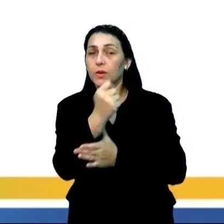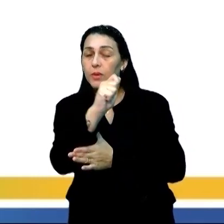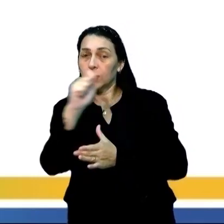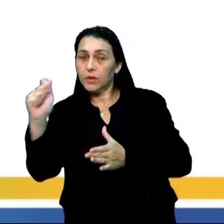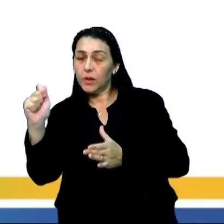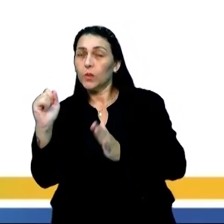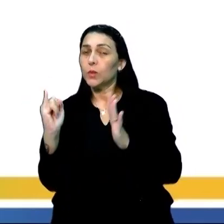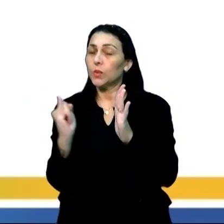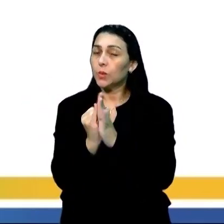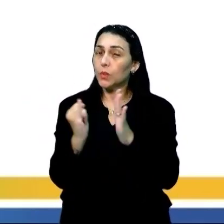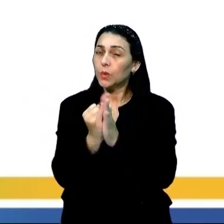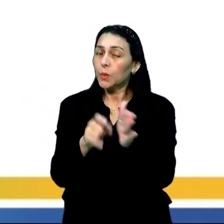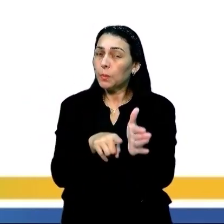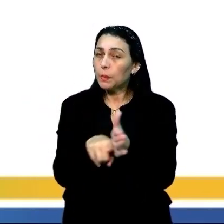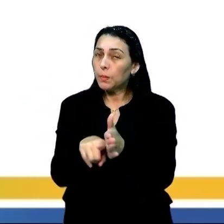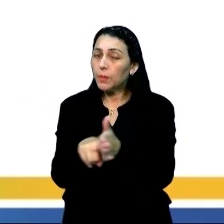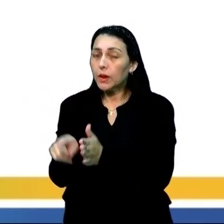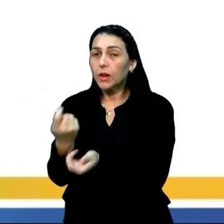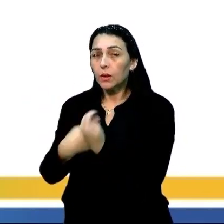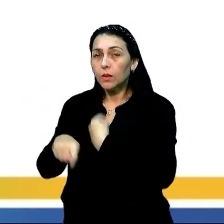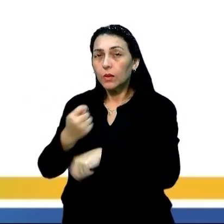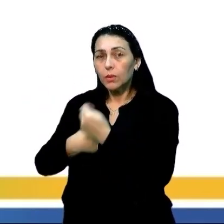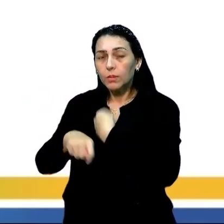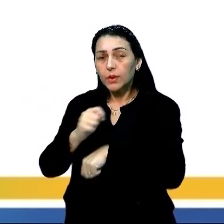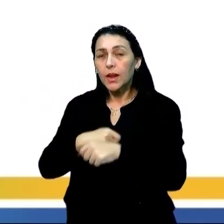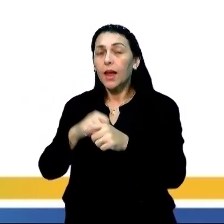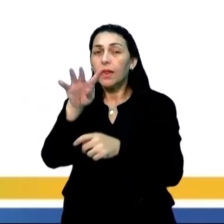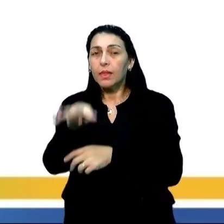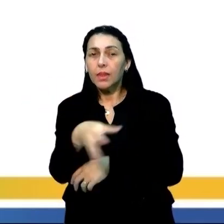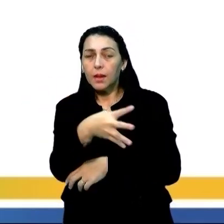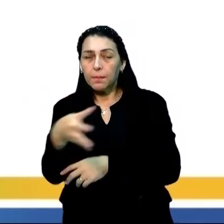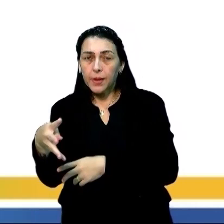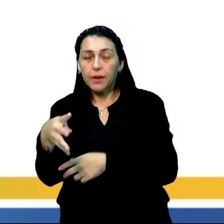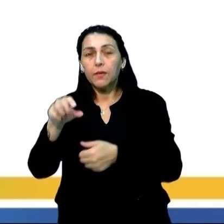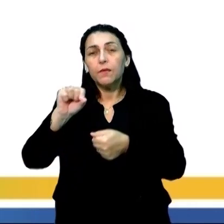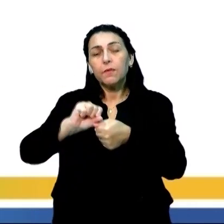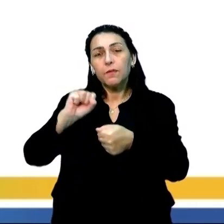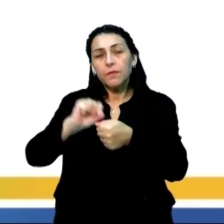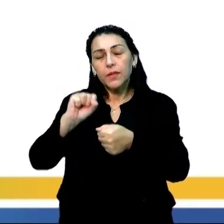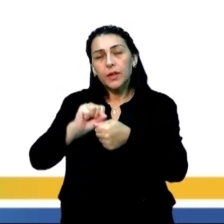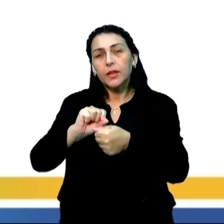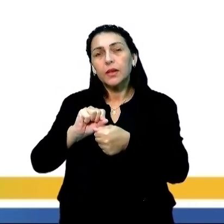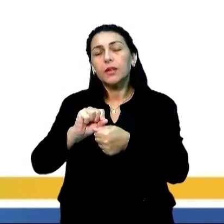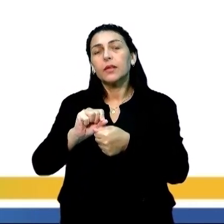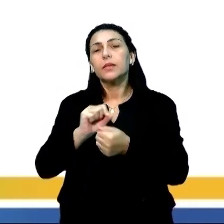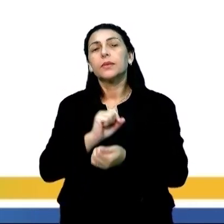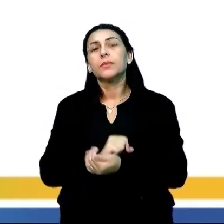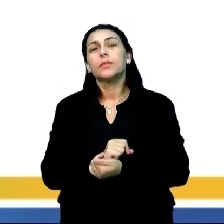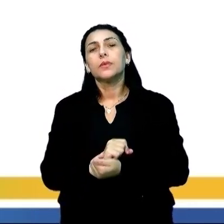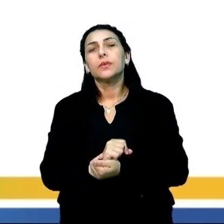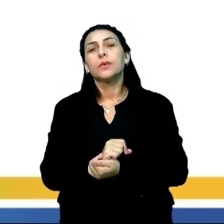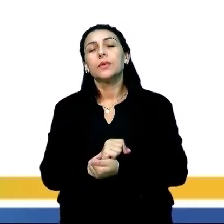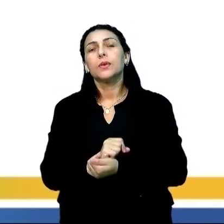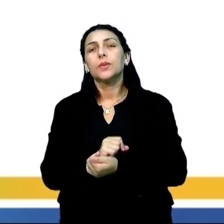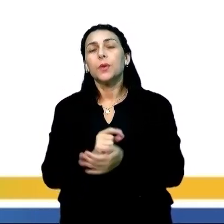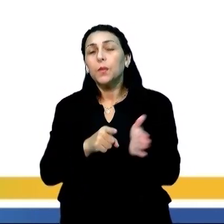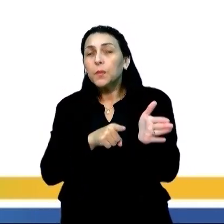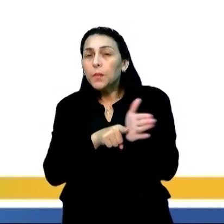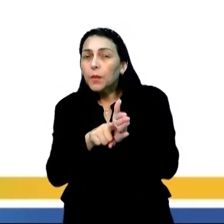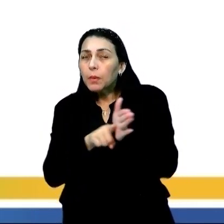Instituto de Pesquisas Econômicas. A tabela é feita por meio de um